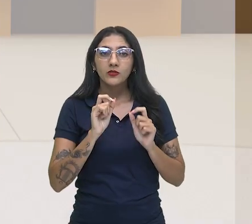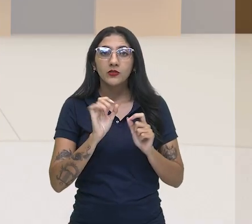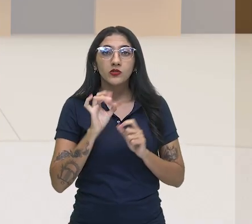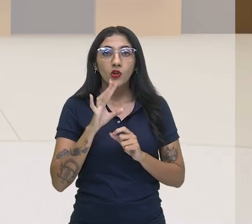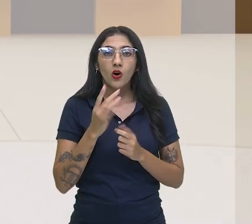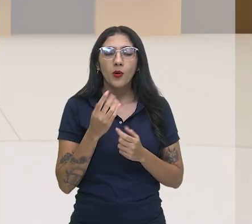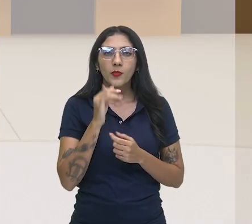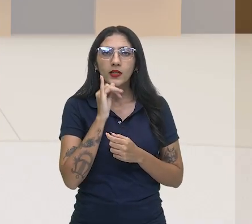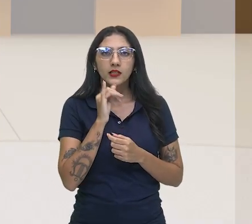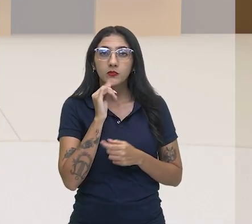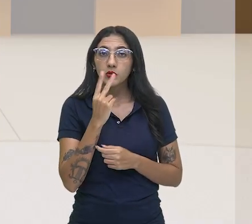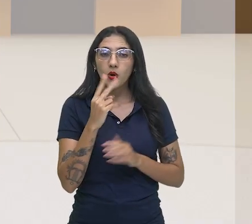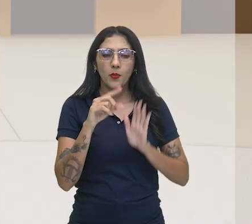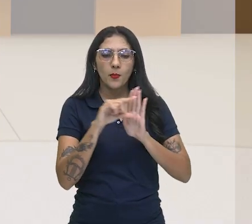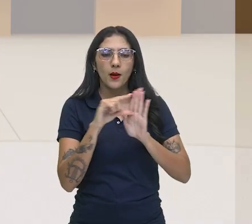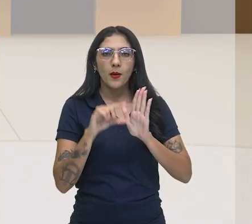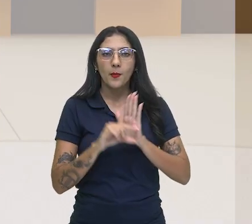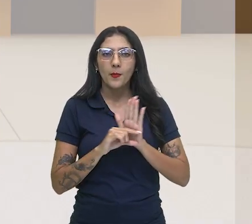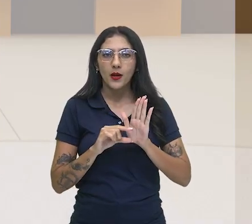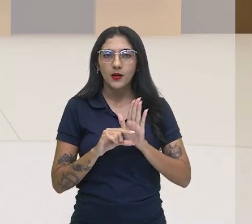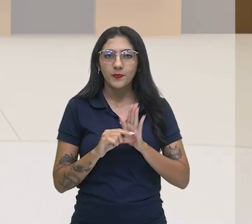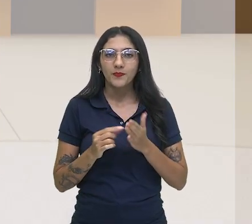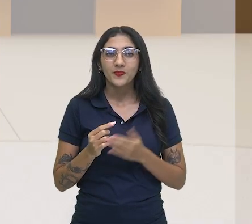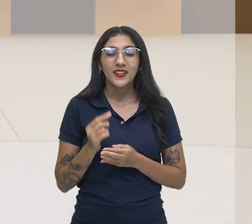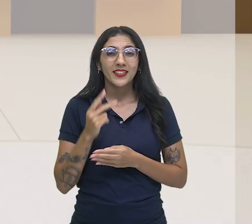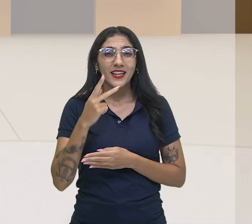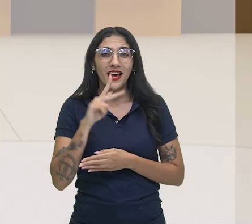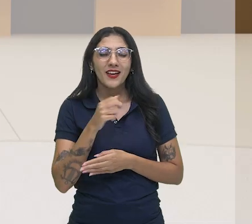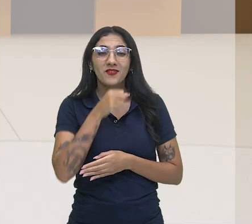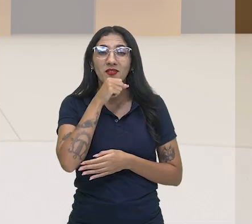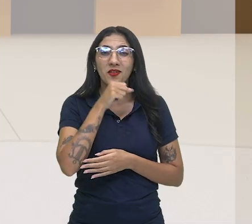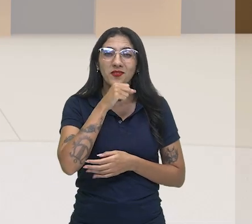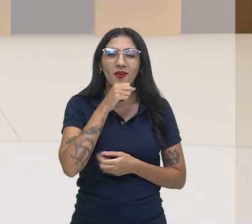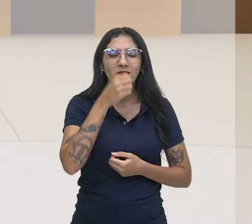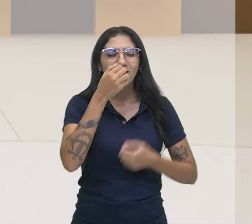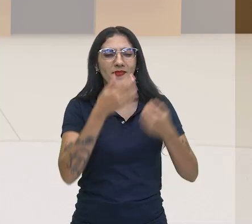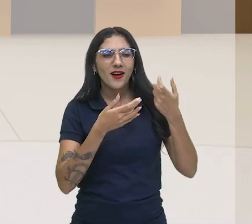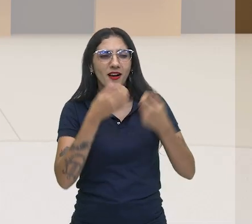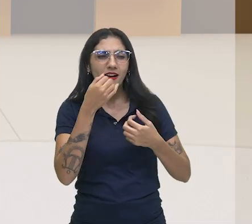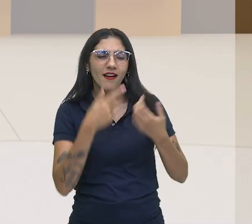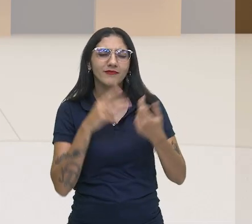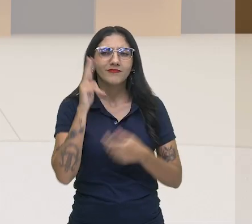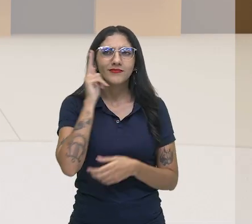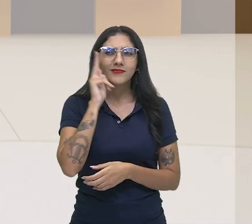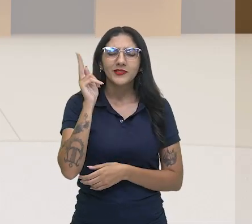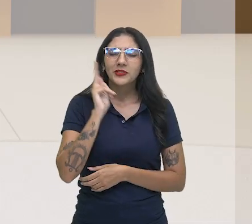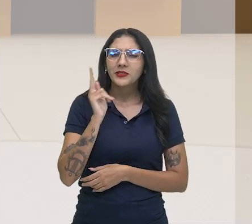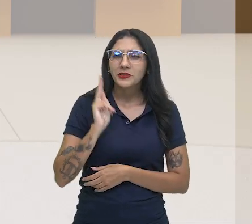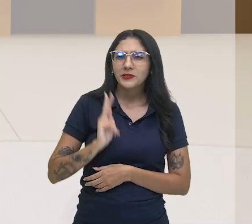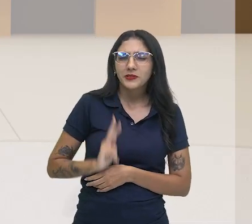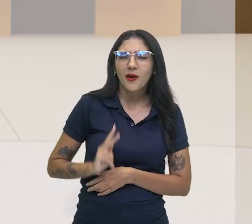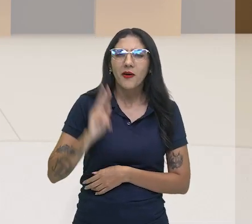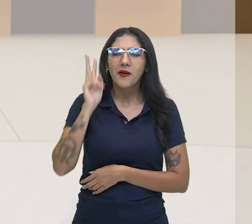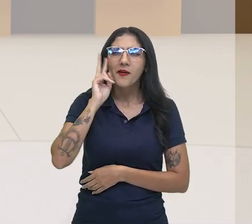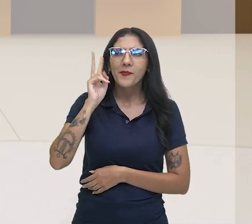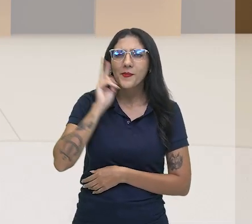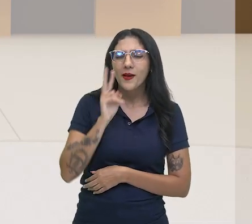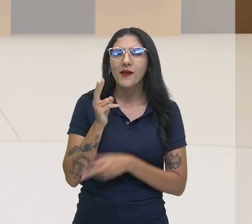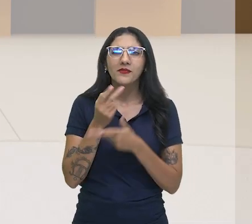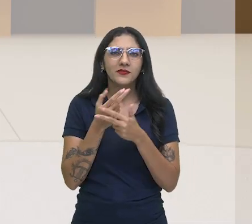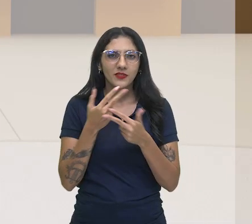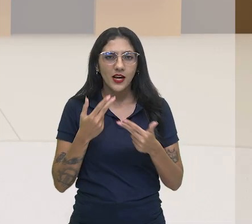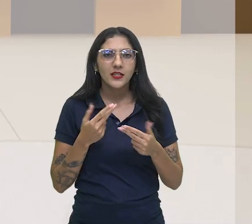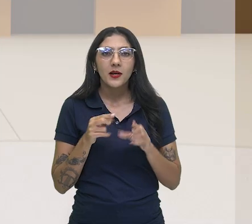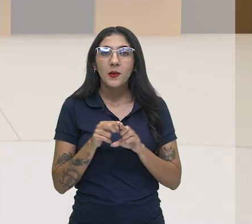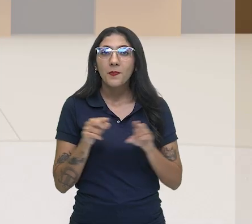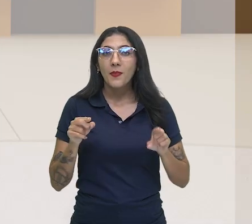2 parágrafos. E seus avós vão conversar, contar todas as histórias, explicar tudo o que aconteceu. Nesse